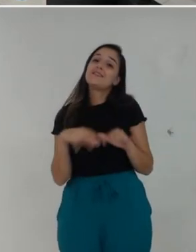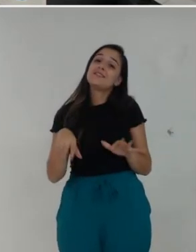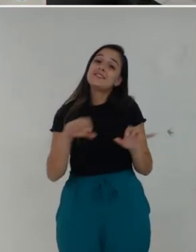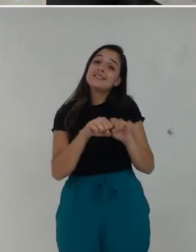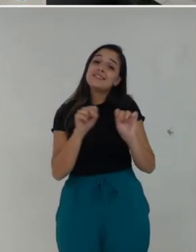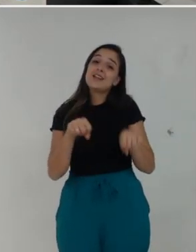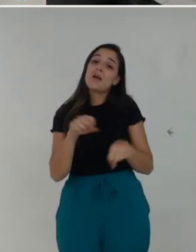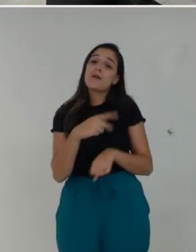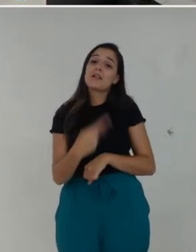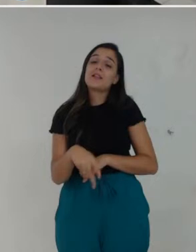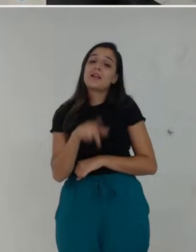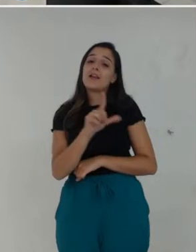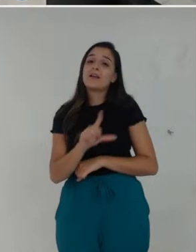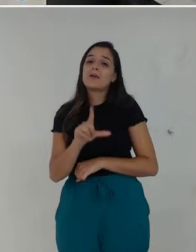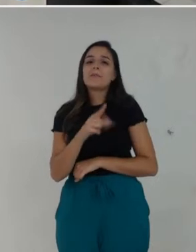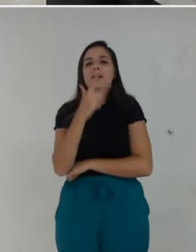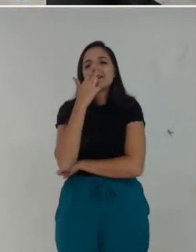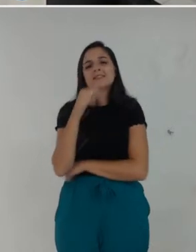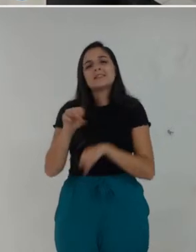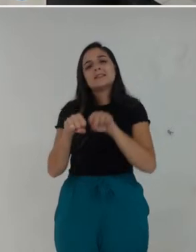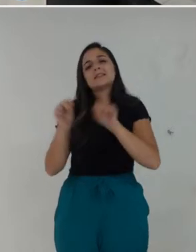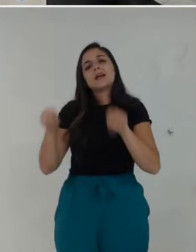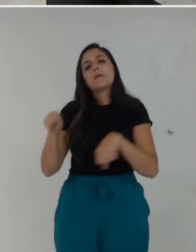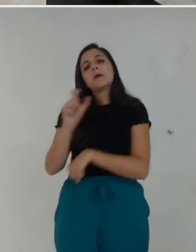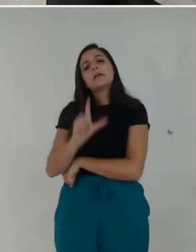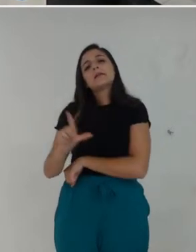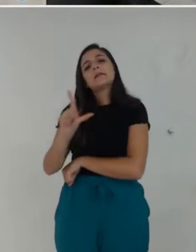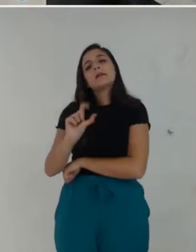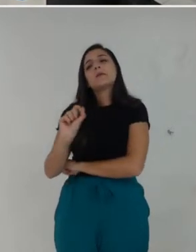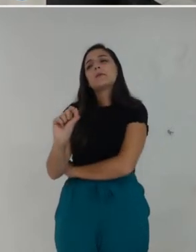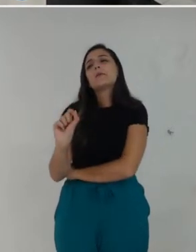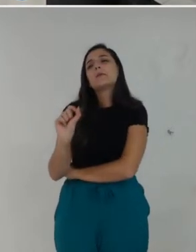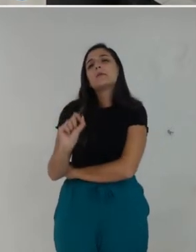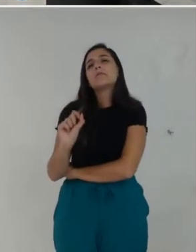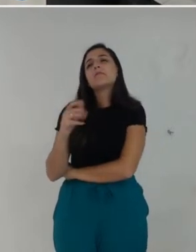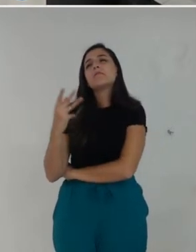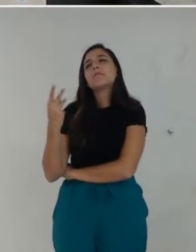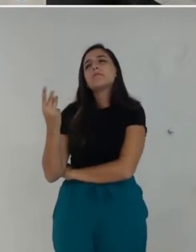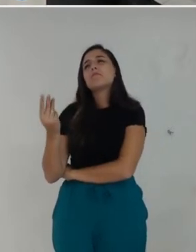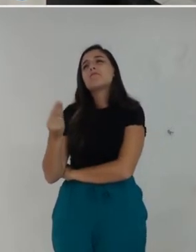A expressão sistema literário está presente